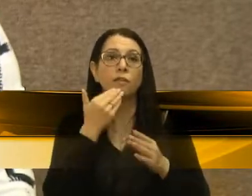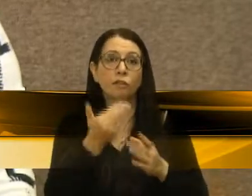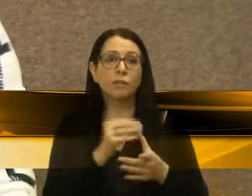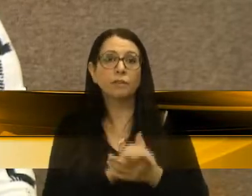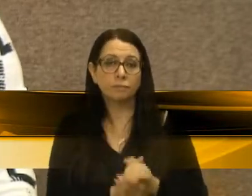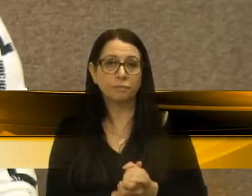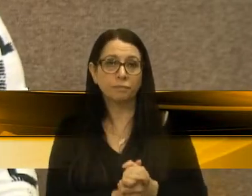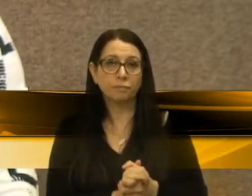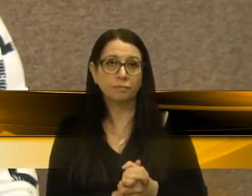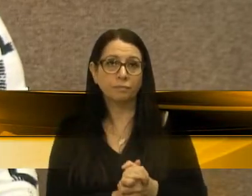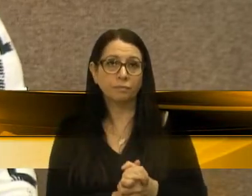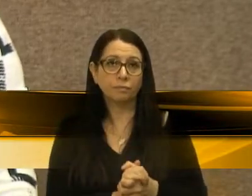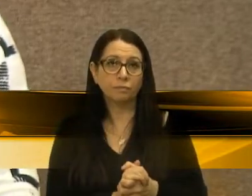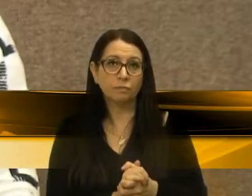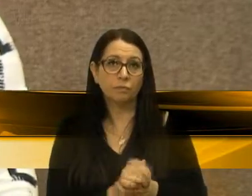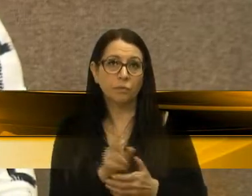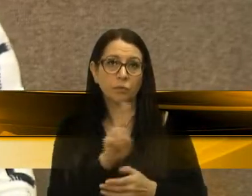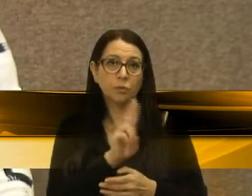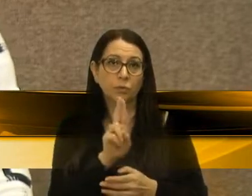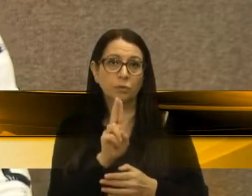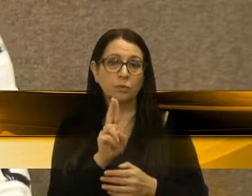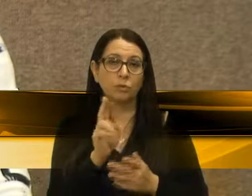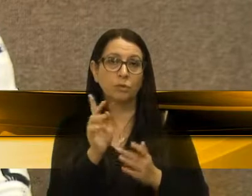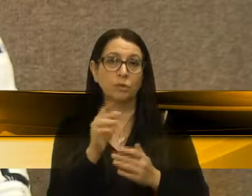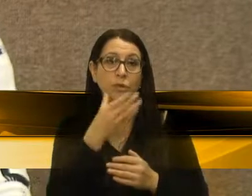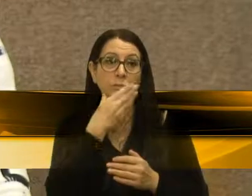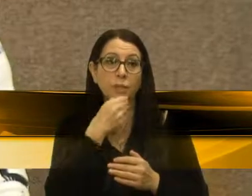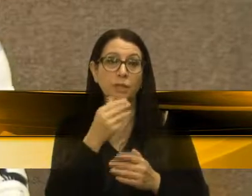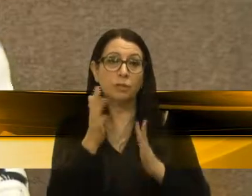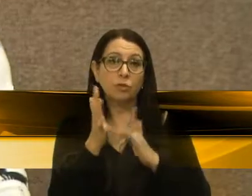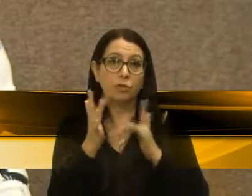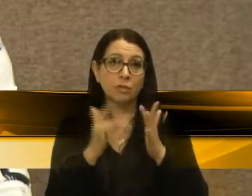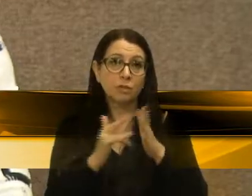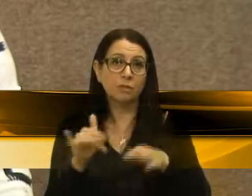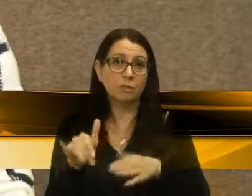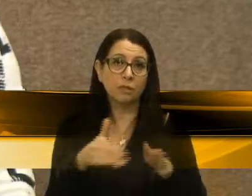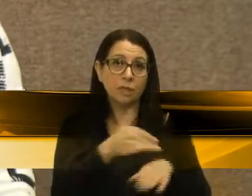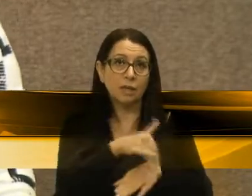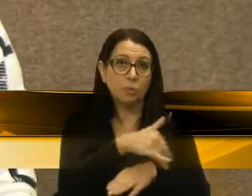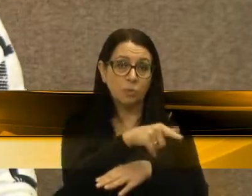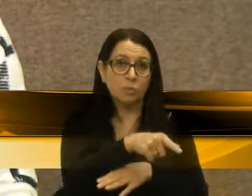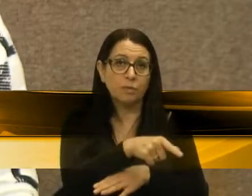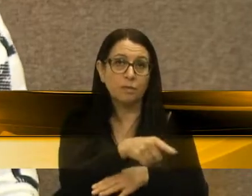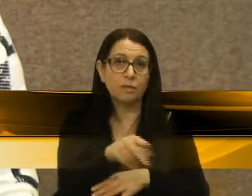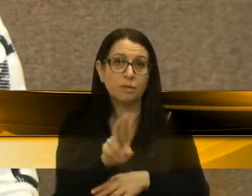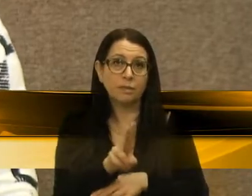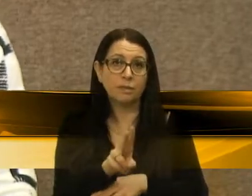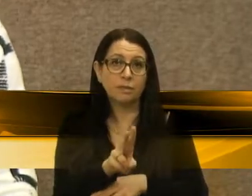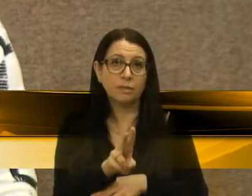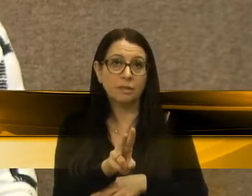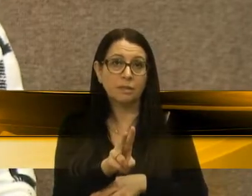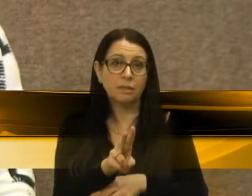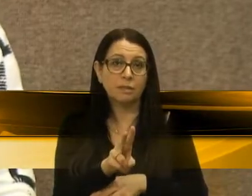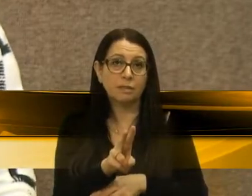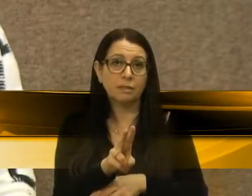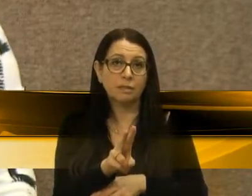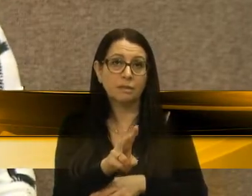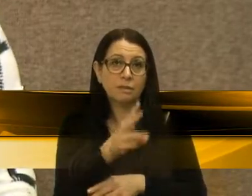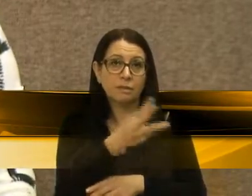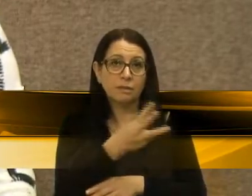favorável ao nome de Menino Jesus na estrada municipal denominada de codificada no